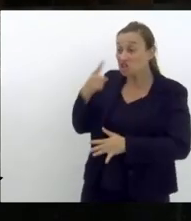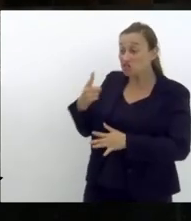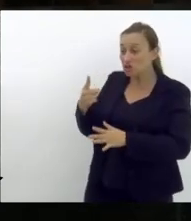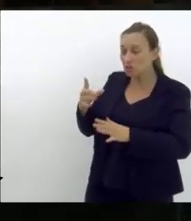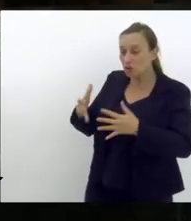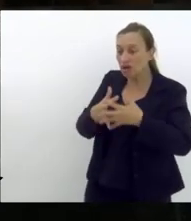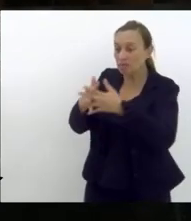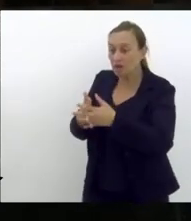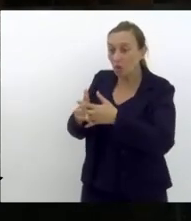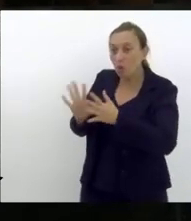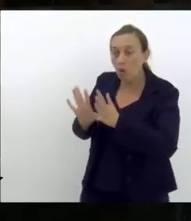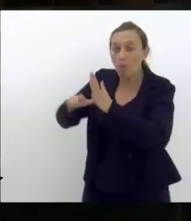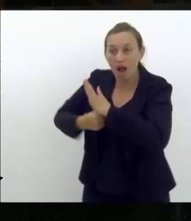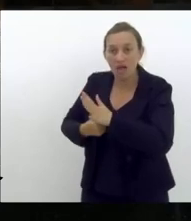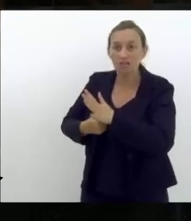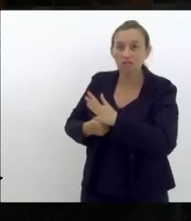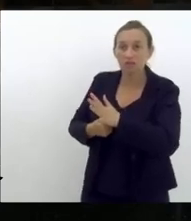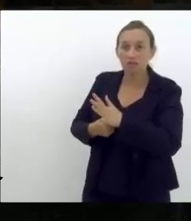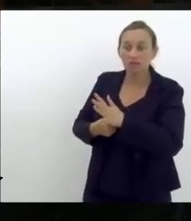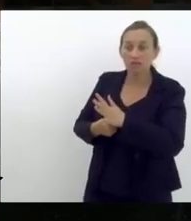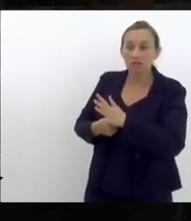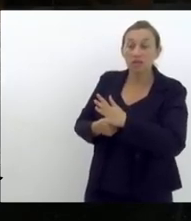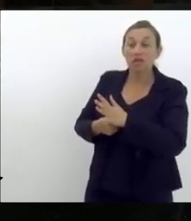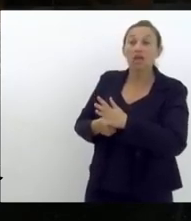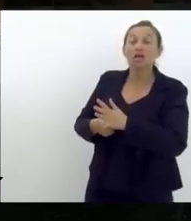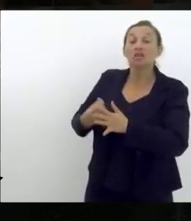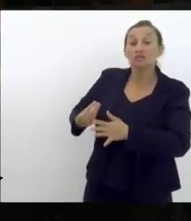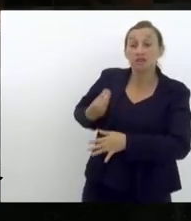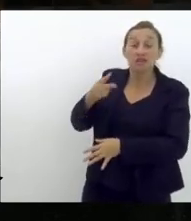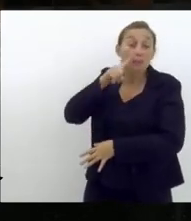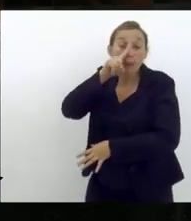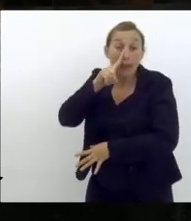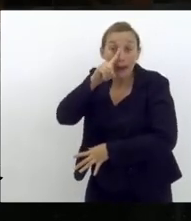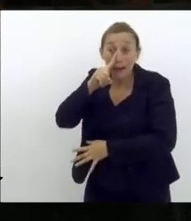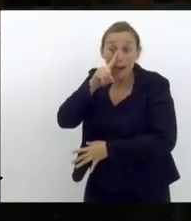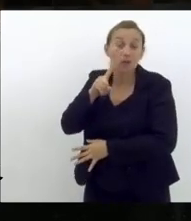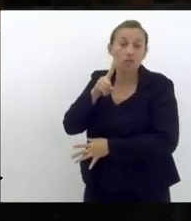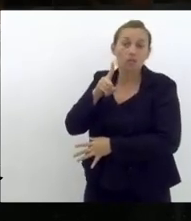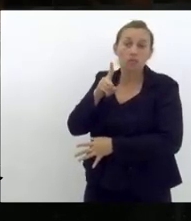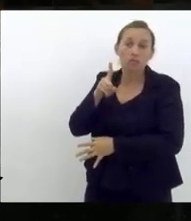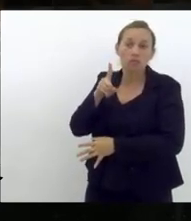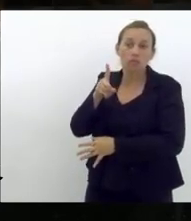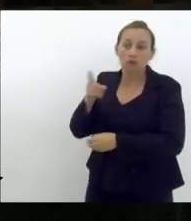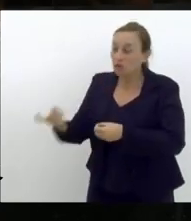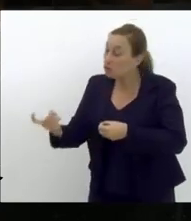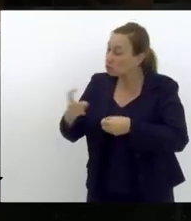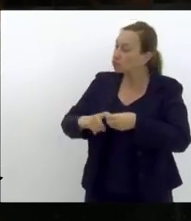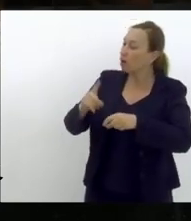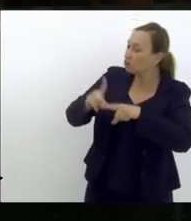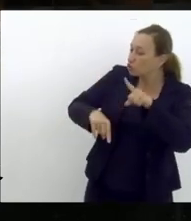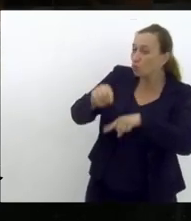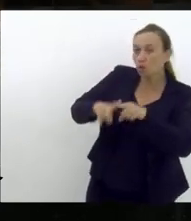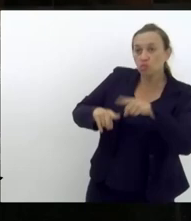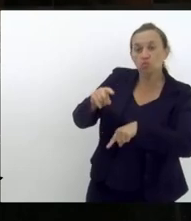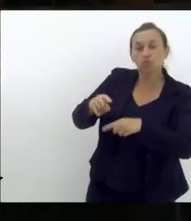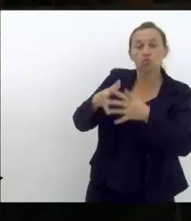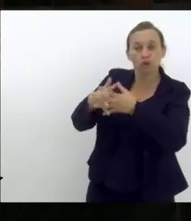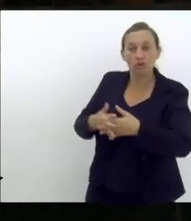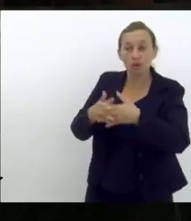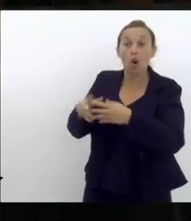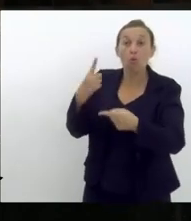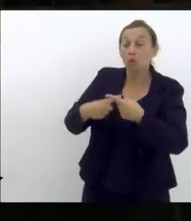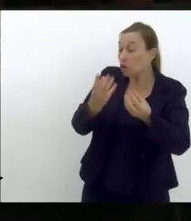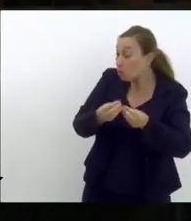roubado e eles colocaram suas vidas em risco para recuperarem aquela carga porque